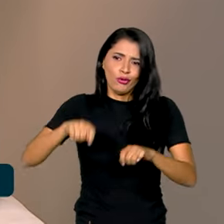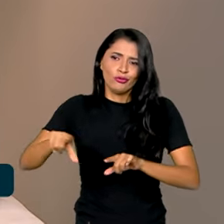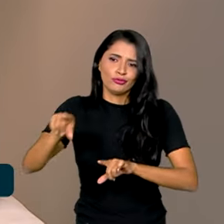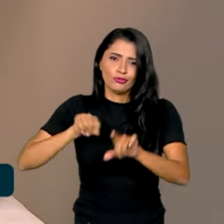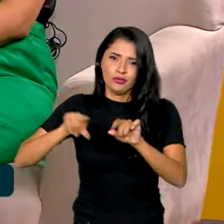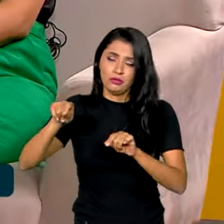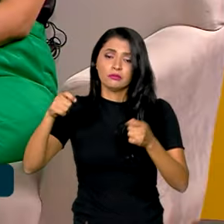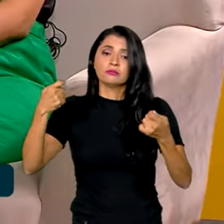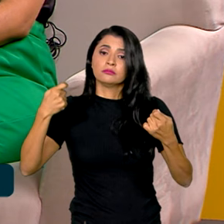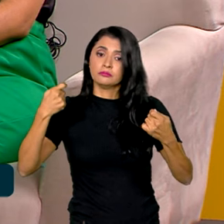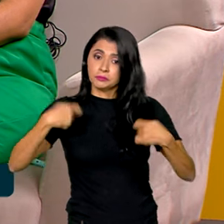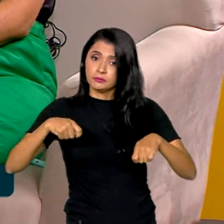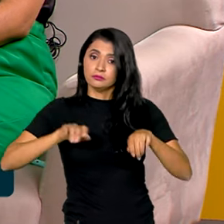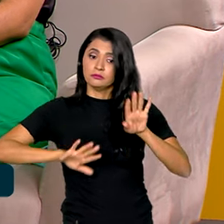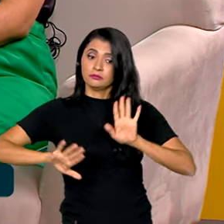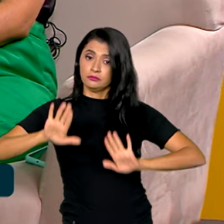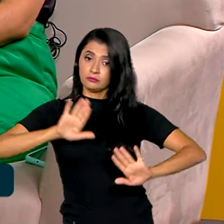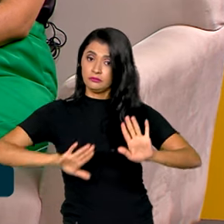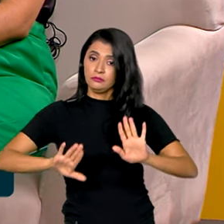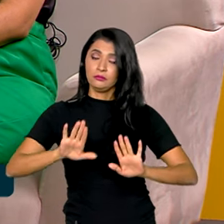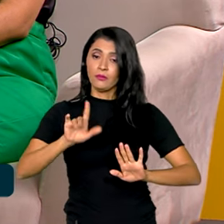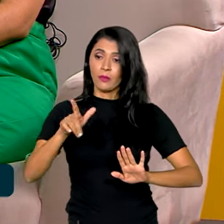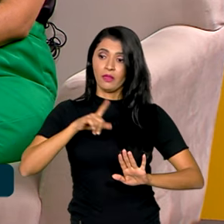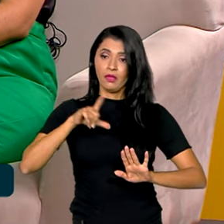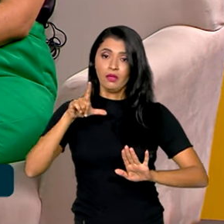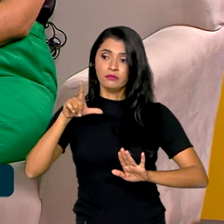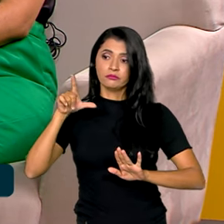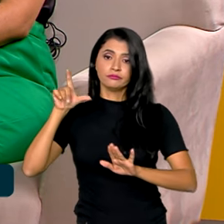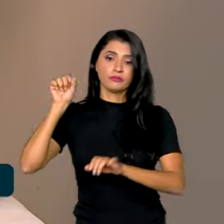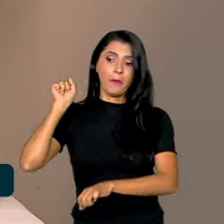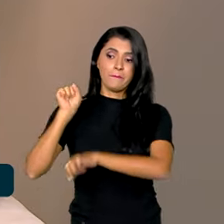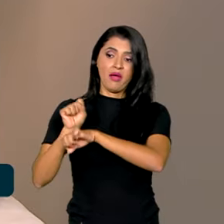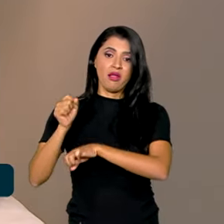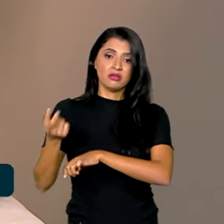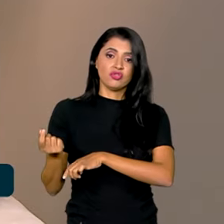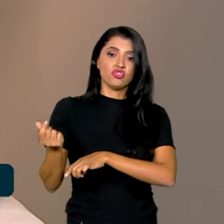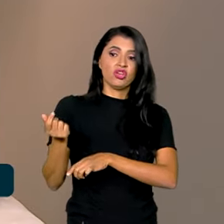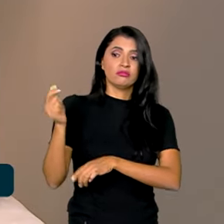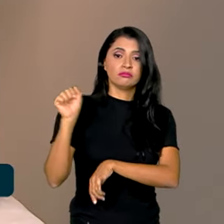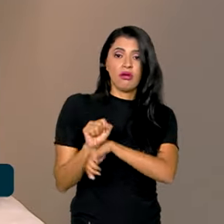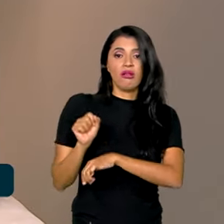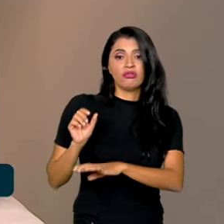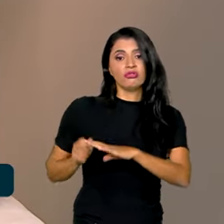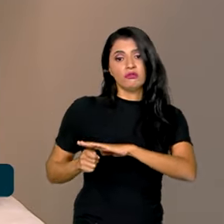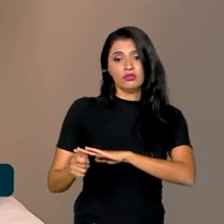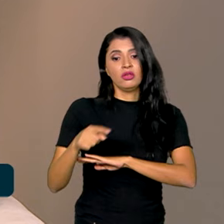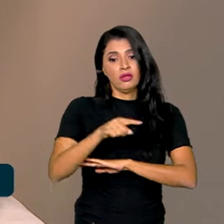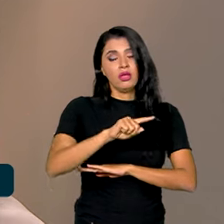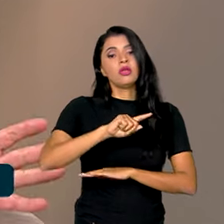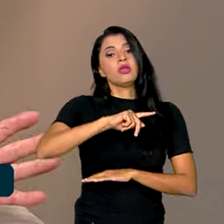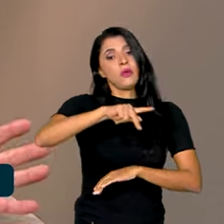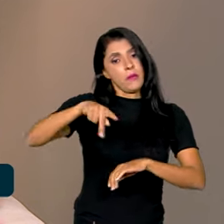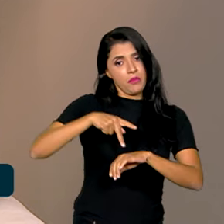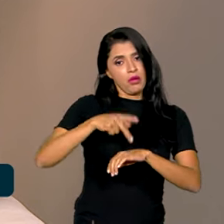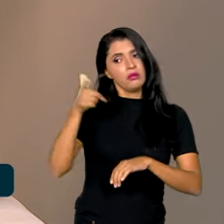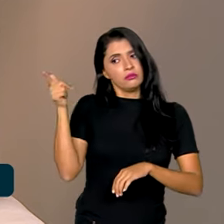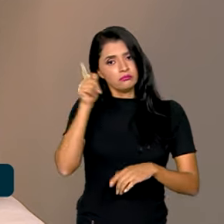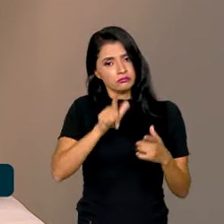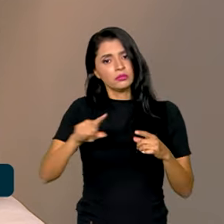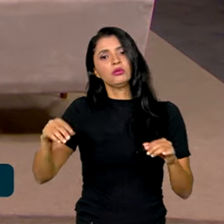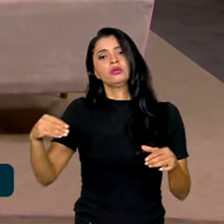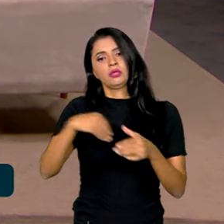tem que tomar cuidado para não haver uma evasão desses recursos, né? E que o país ganhe, de fato, dentro do que está